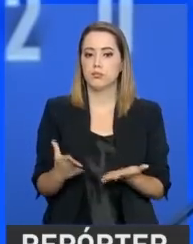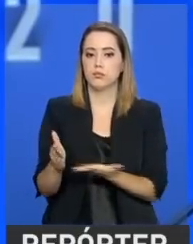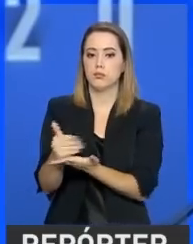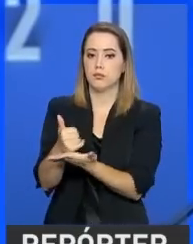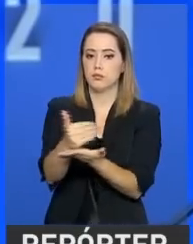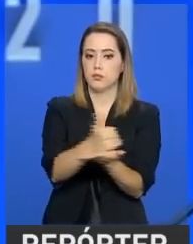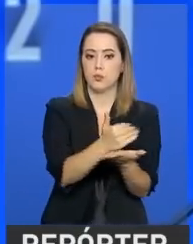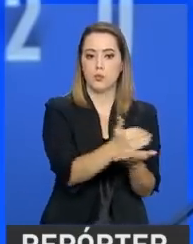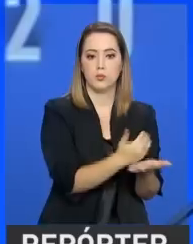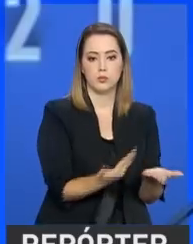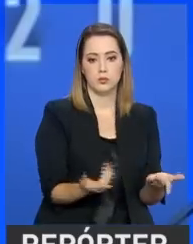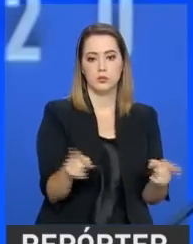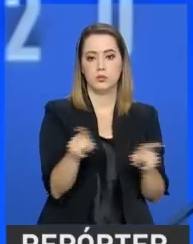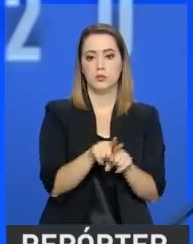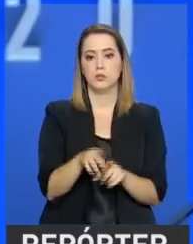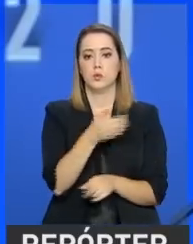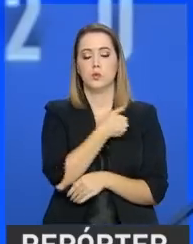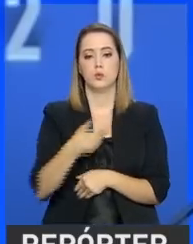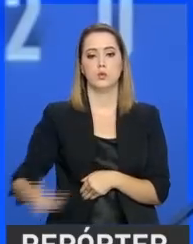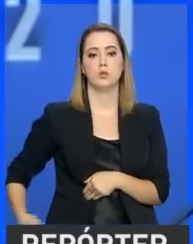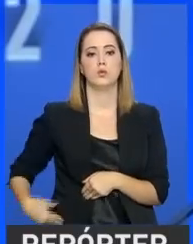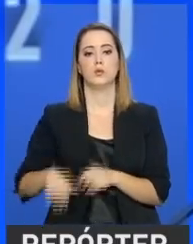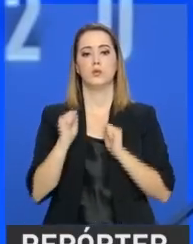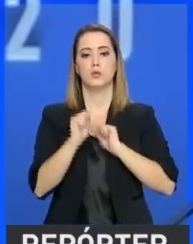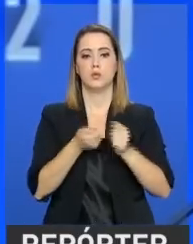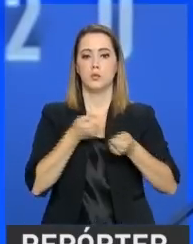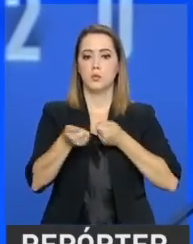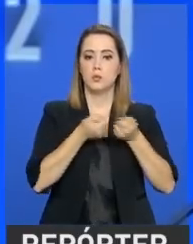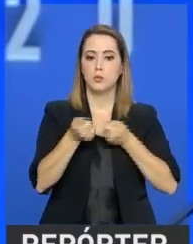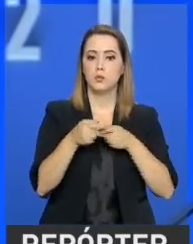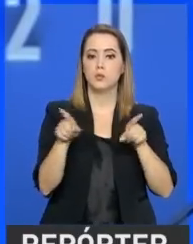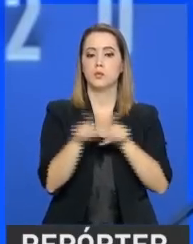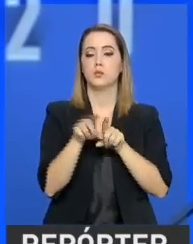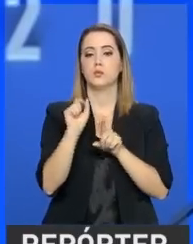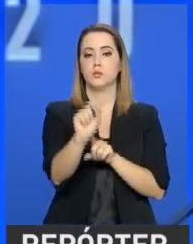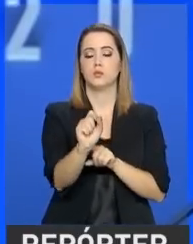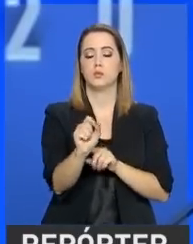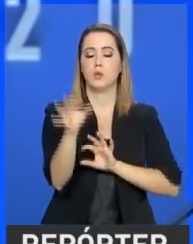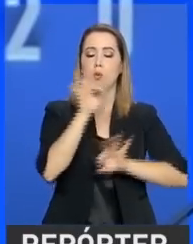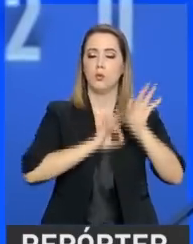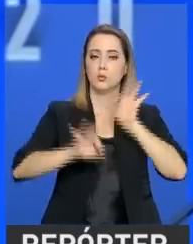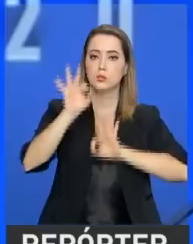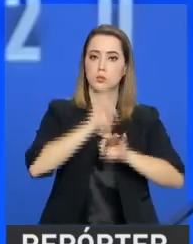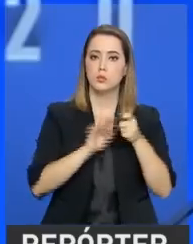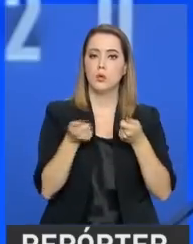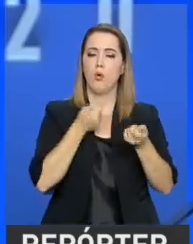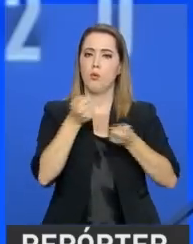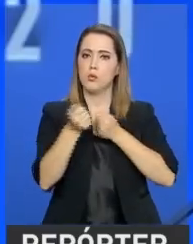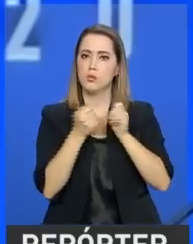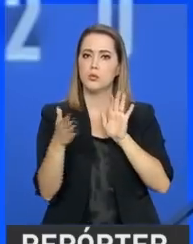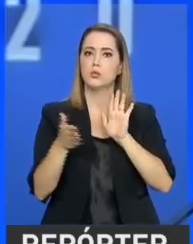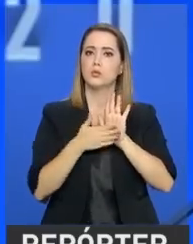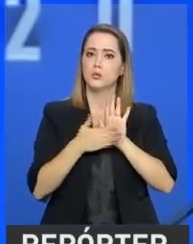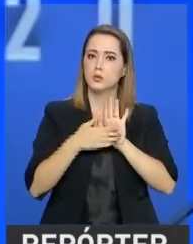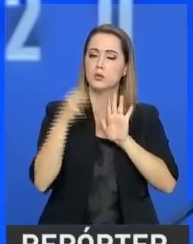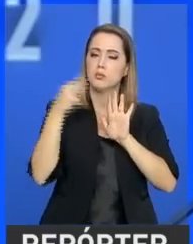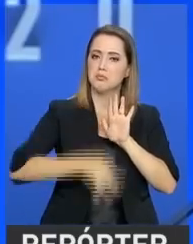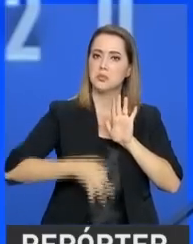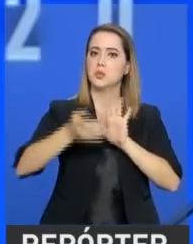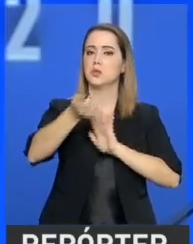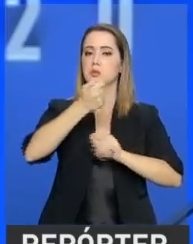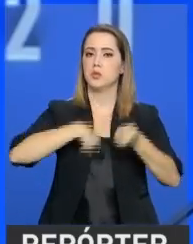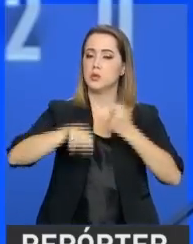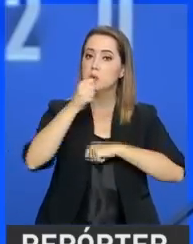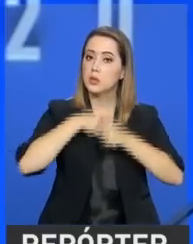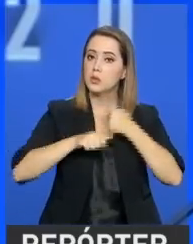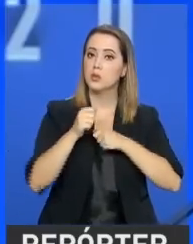Estado que seja capaz de se organizar. Um Estado que seja capaz de propiciar um ambiente econômico